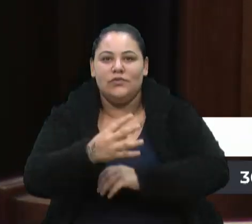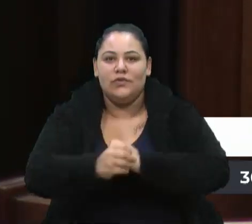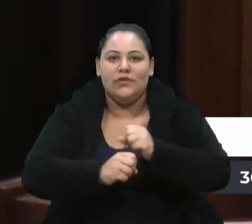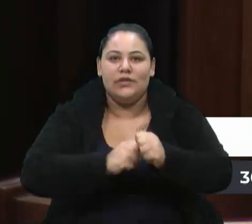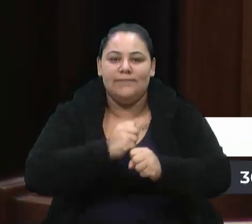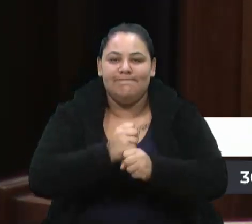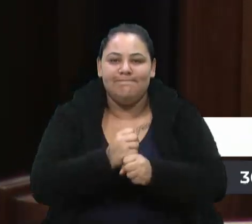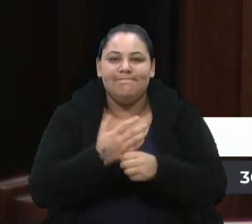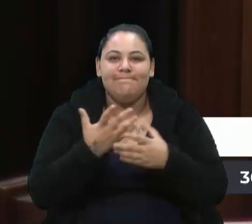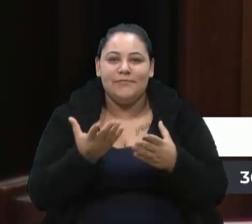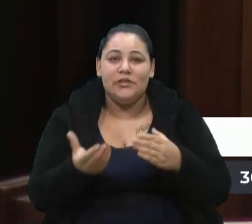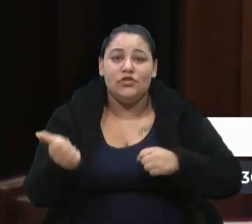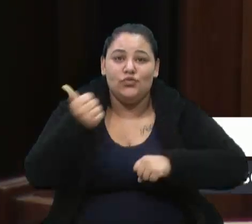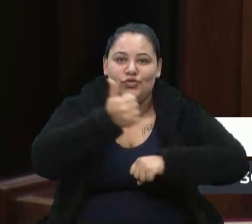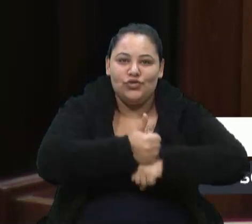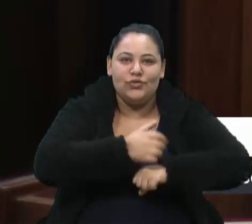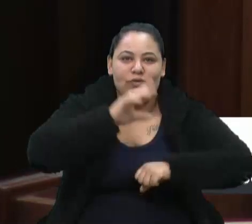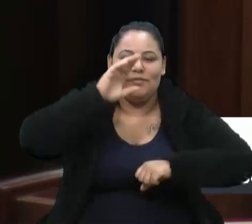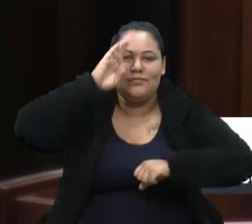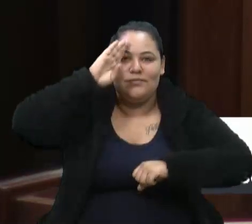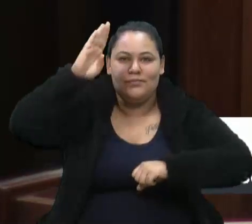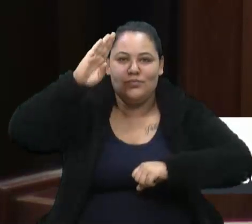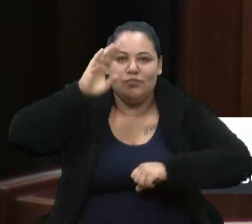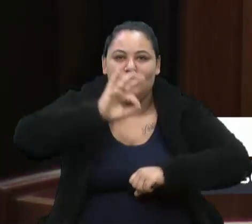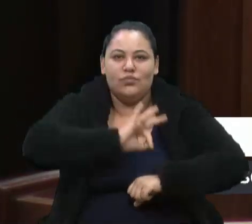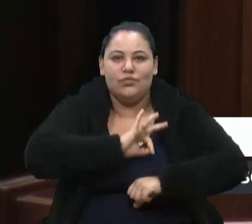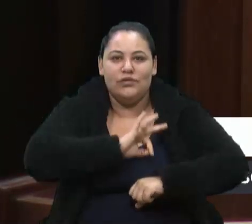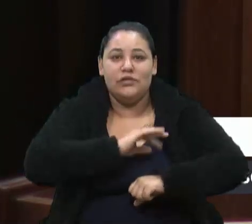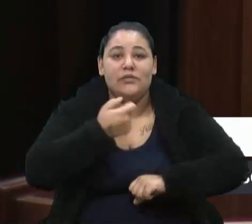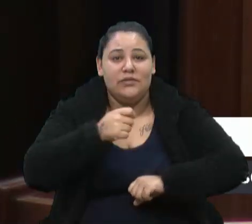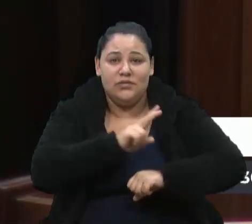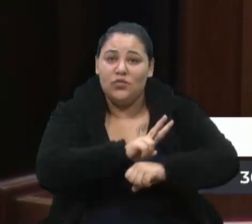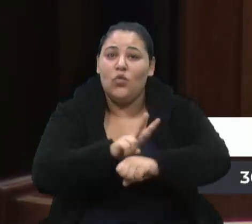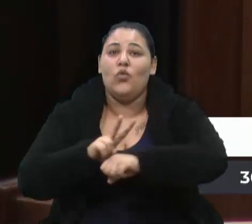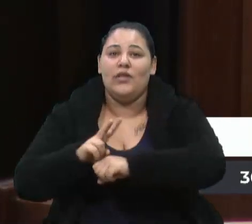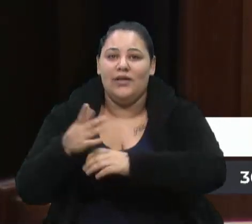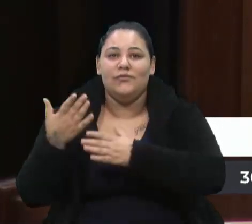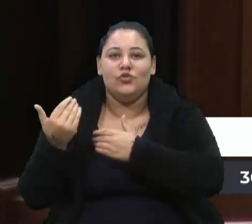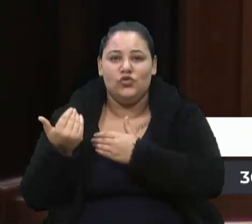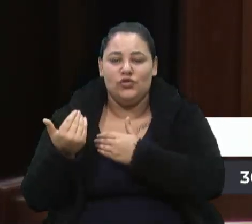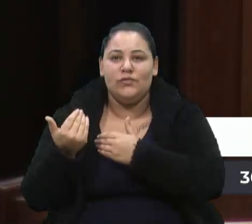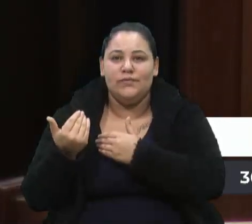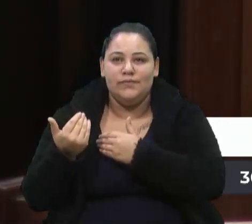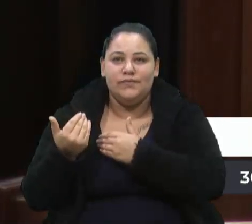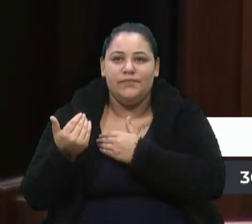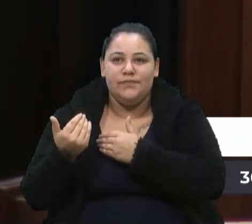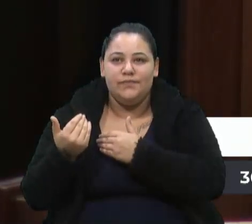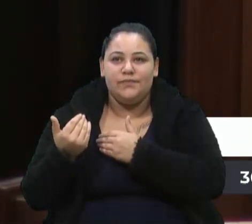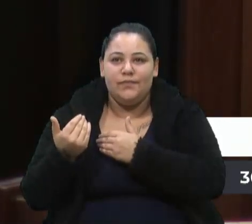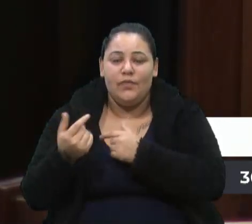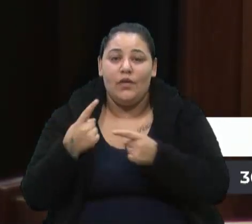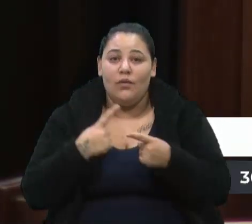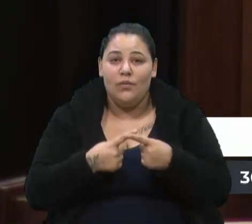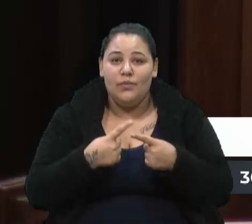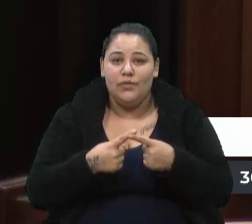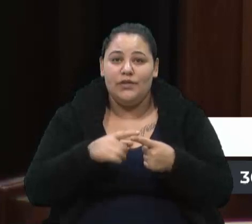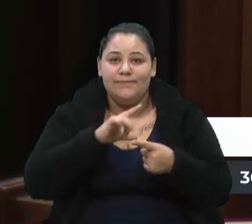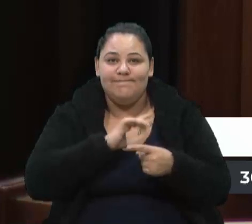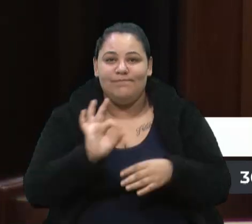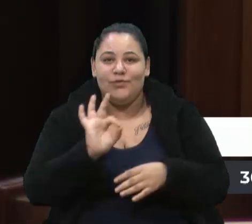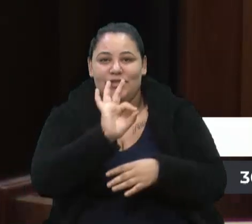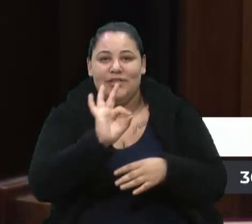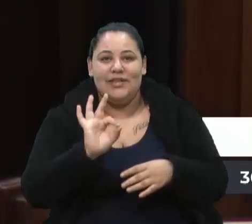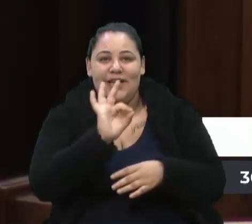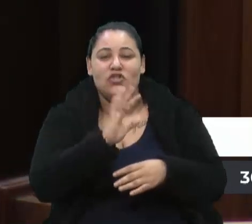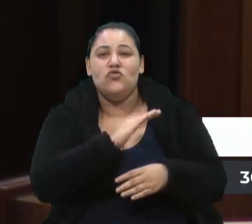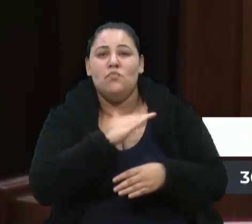um batalhão de choque então nós temos que cuidar disso cuidar da Nossa Juventude o maior índice tentativas de suicídio